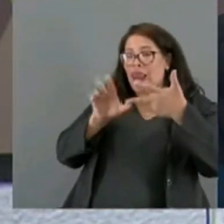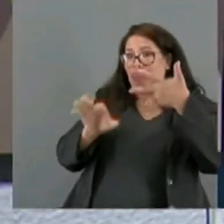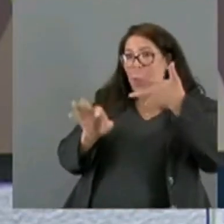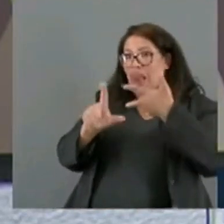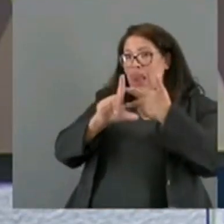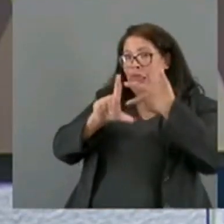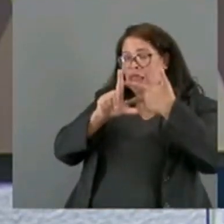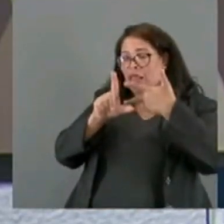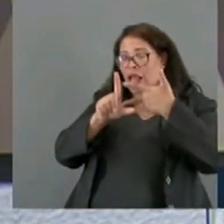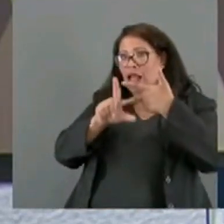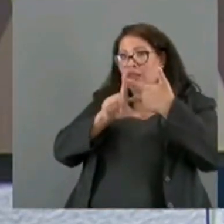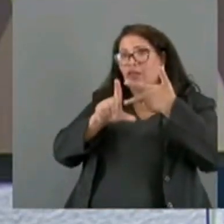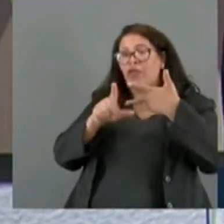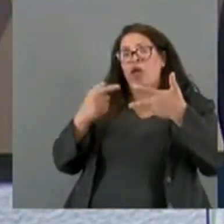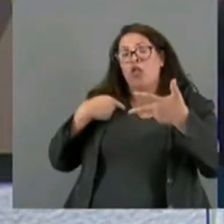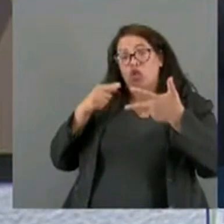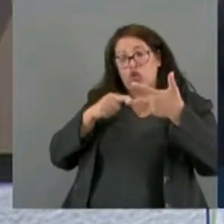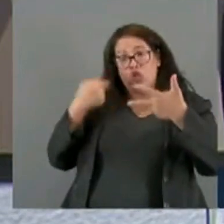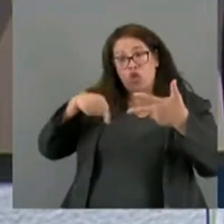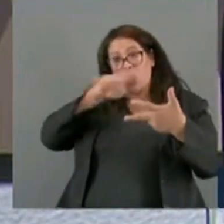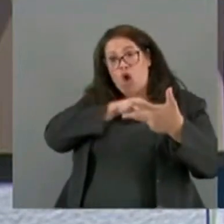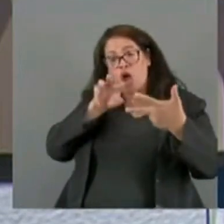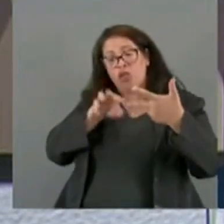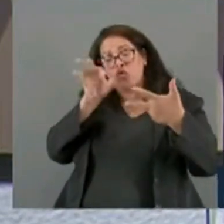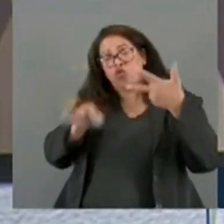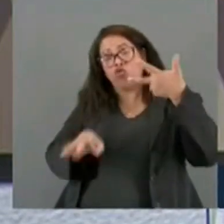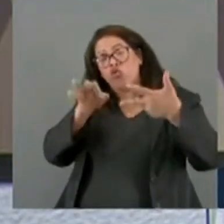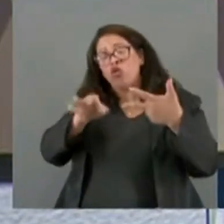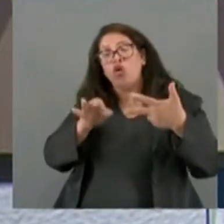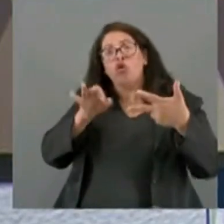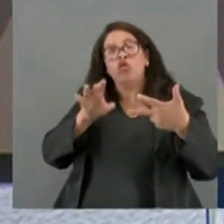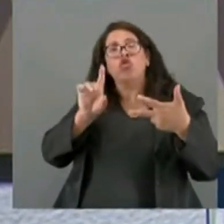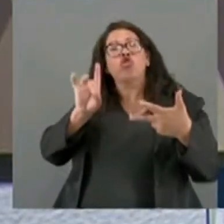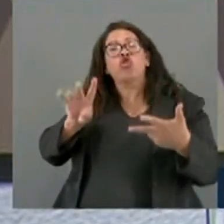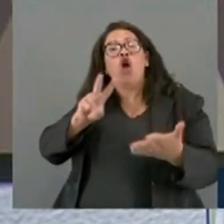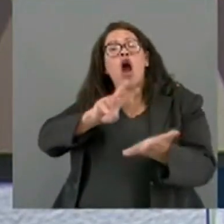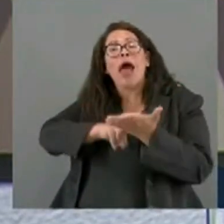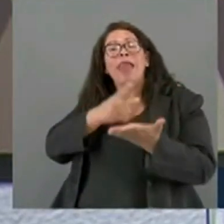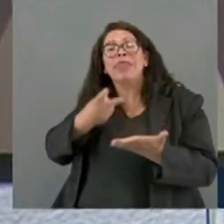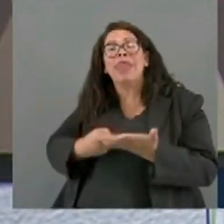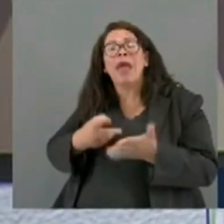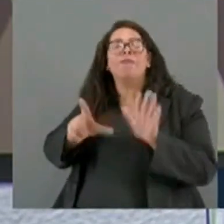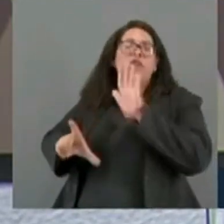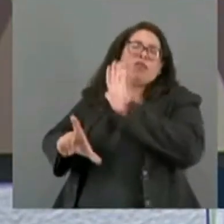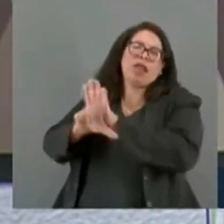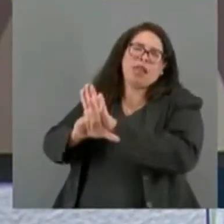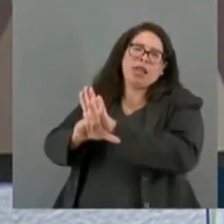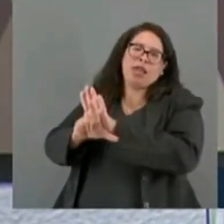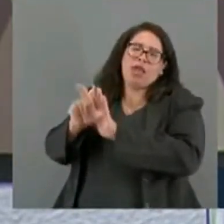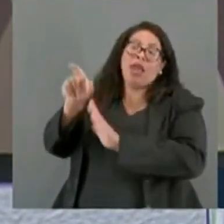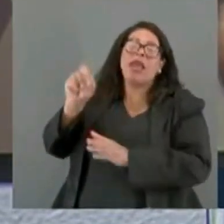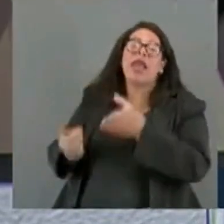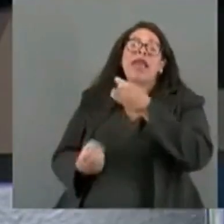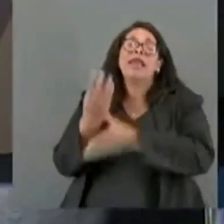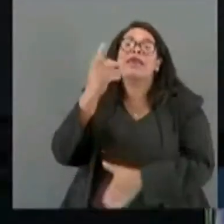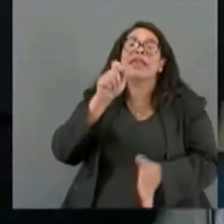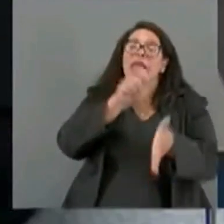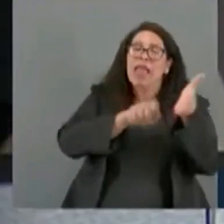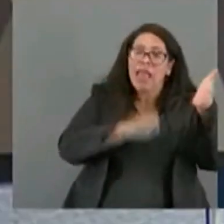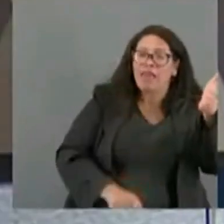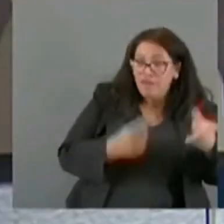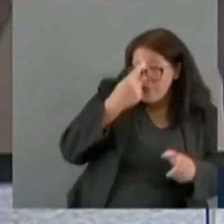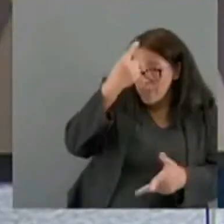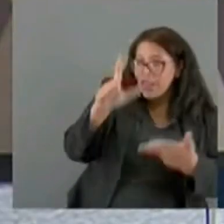Judiciário, porque nós do Poder Judiciário, nós somos apenas intérpretes da lei. O legislador traça a lei e o